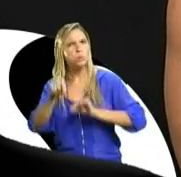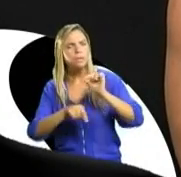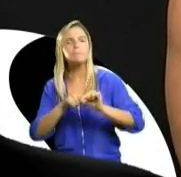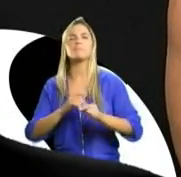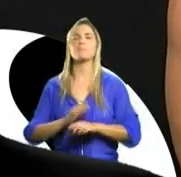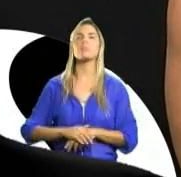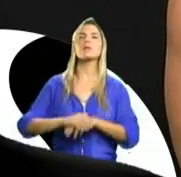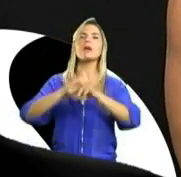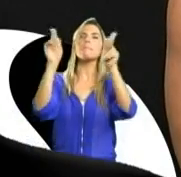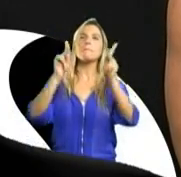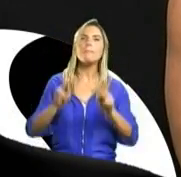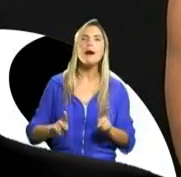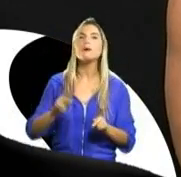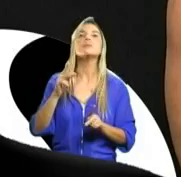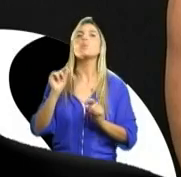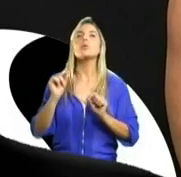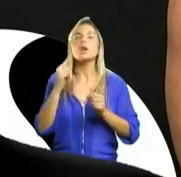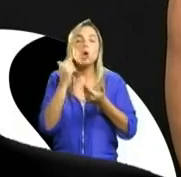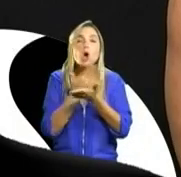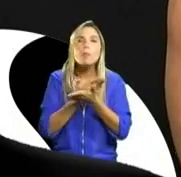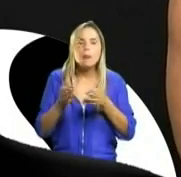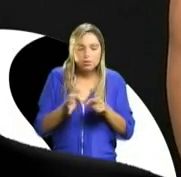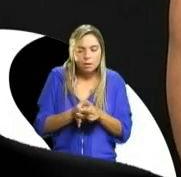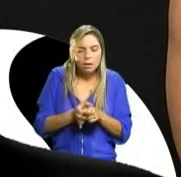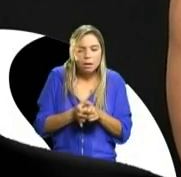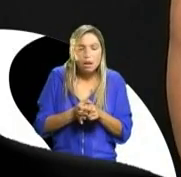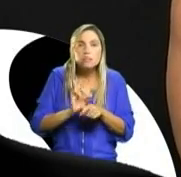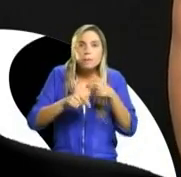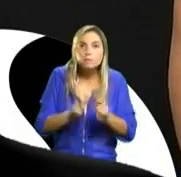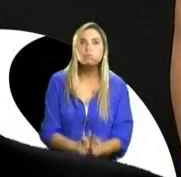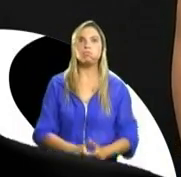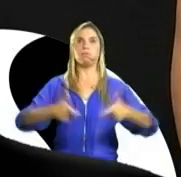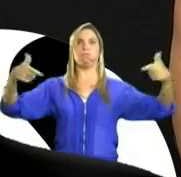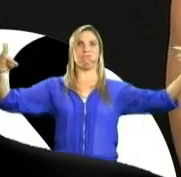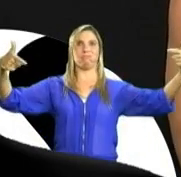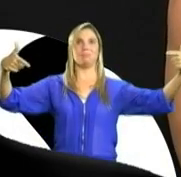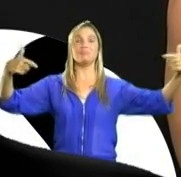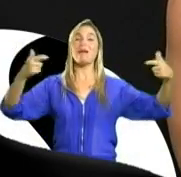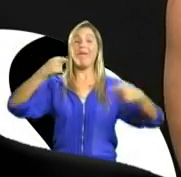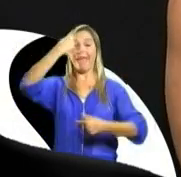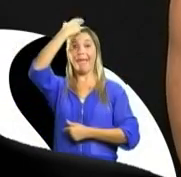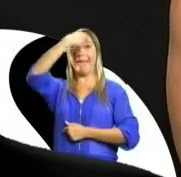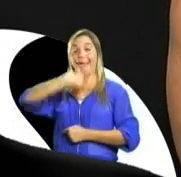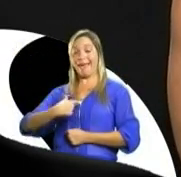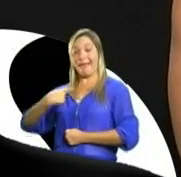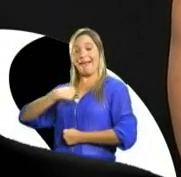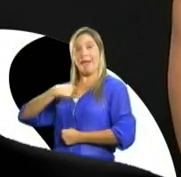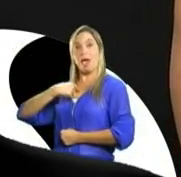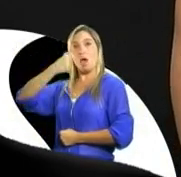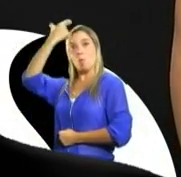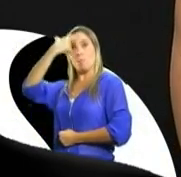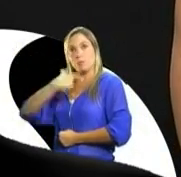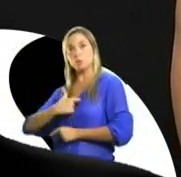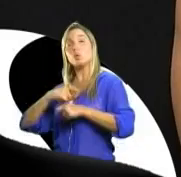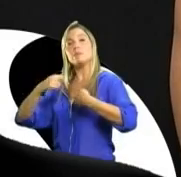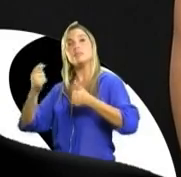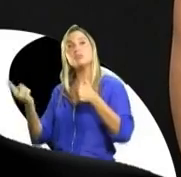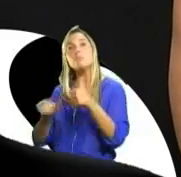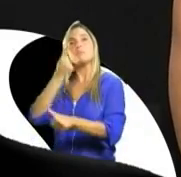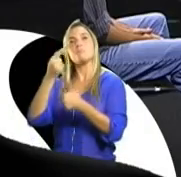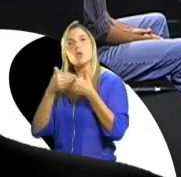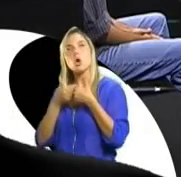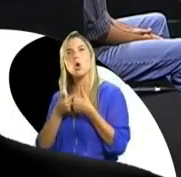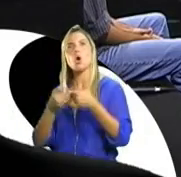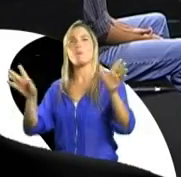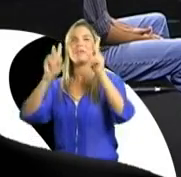que passar do micro para o macro. Então, eu tenho que ser um agente promotor da